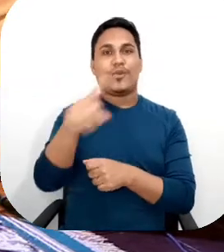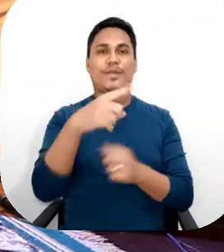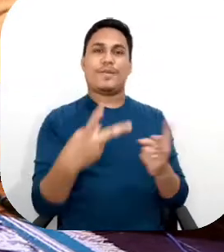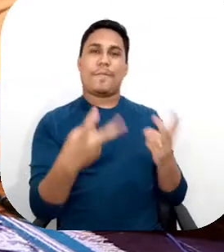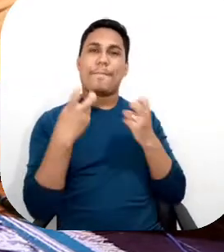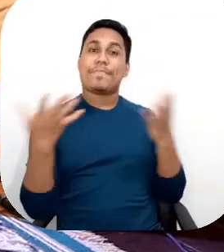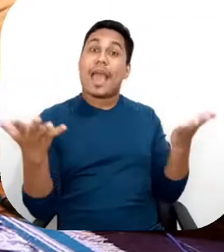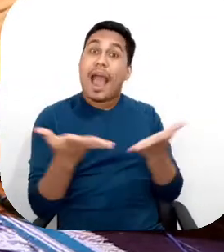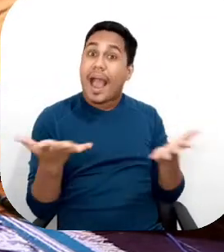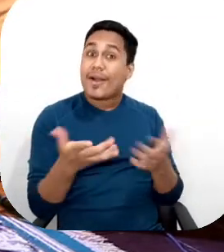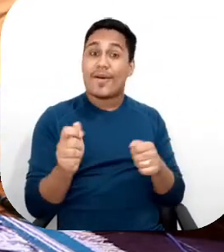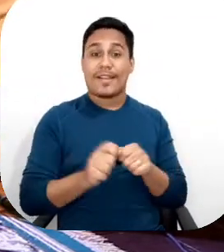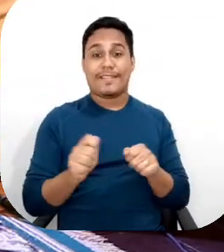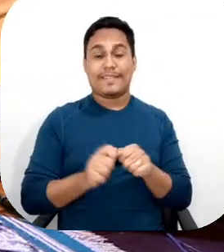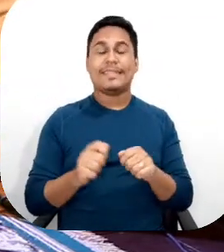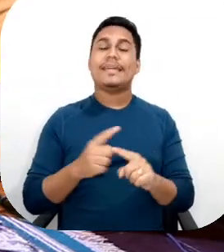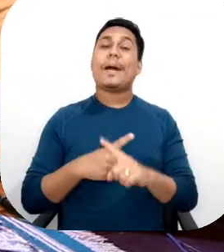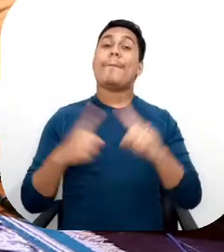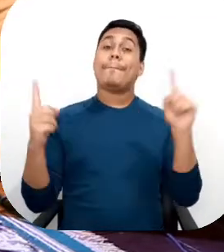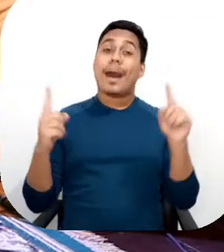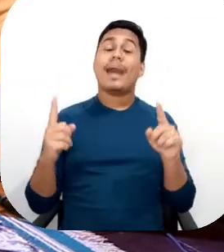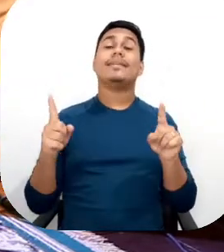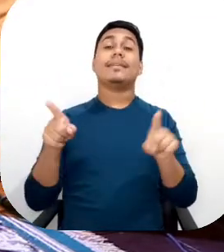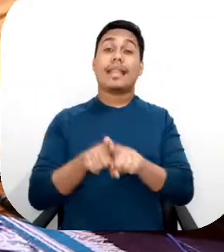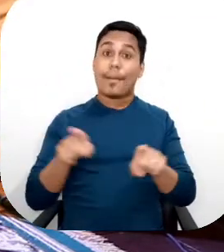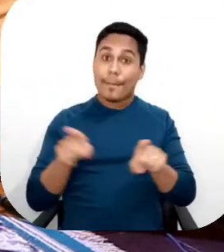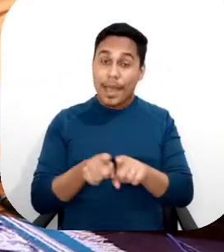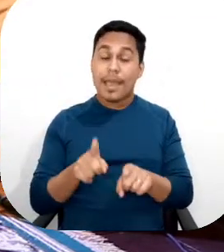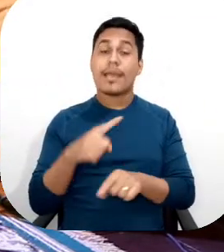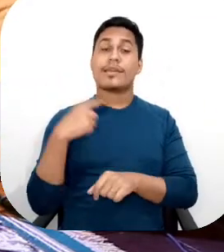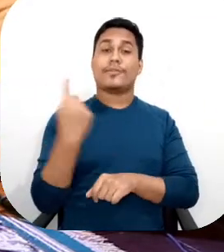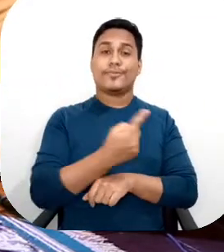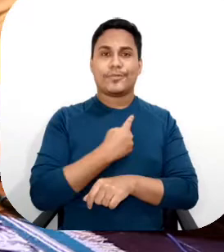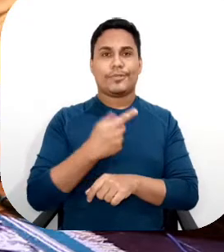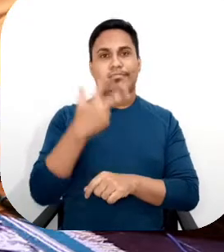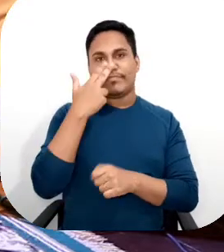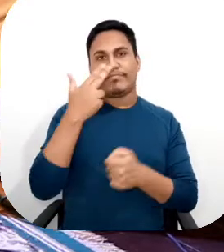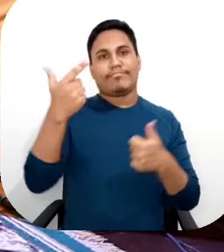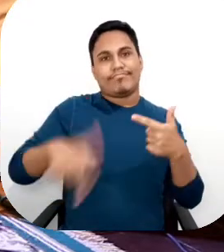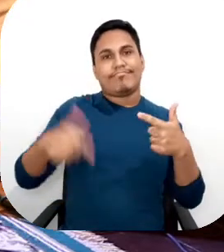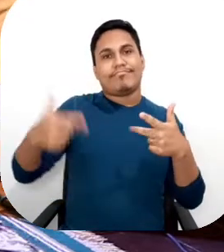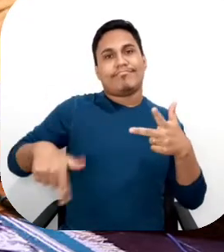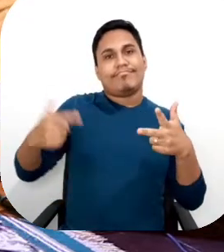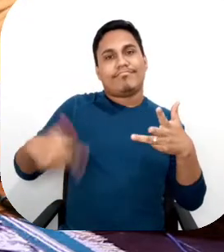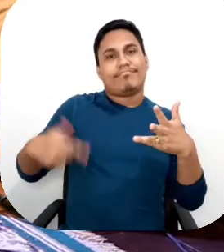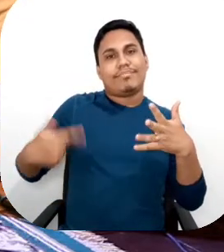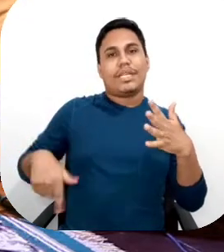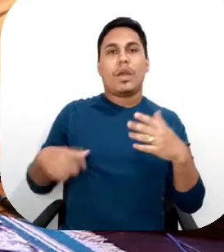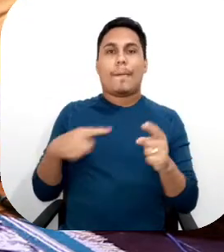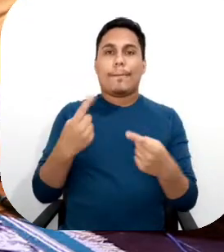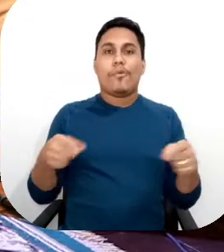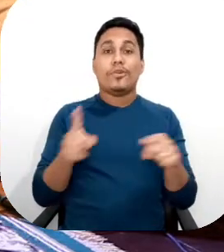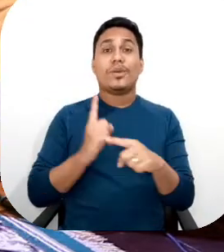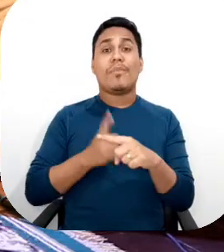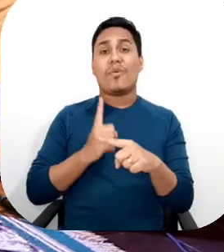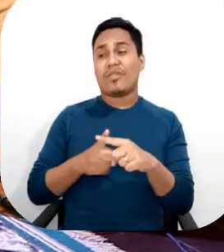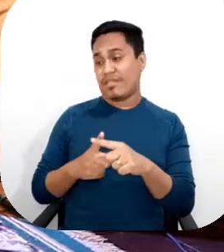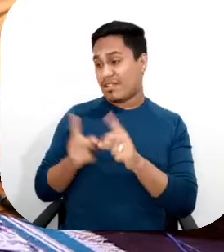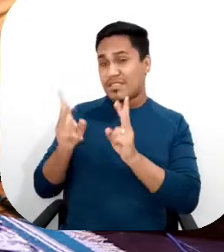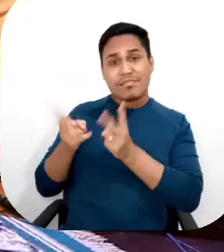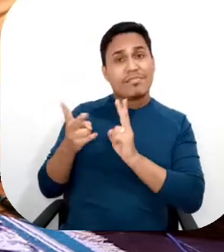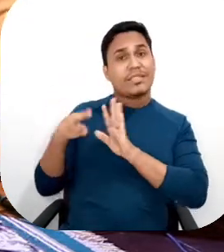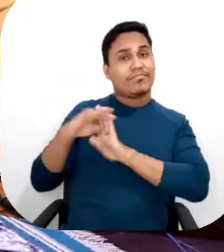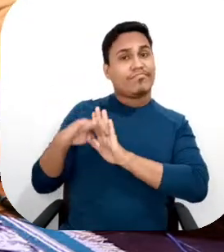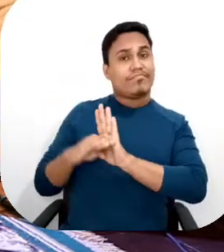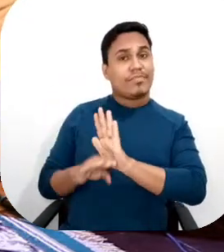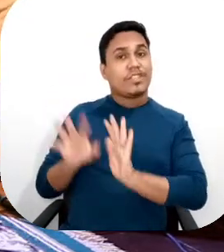gente está fazendo agora. Mas, ao mesmo tempo, a gente acaba se repetindo várias vezes porque a gente trabalha um repertório em um show, que